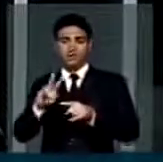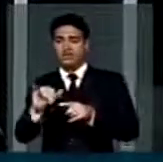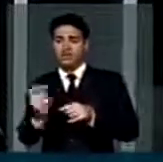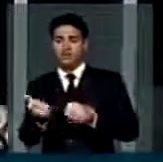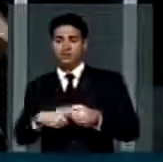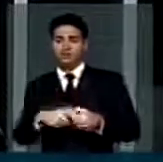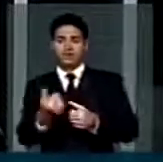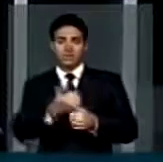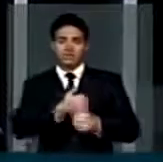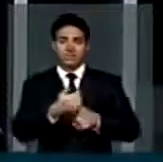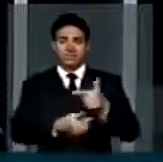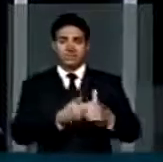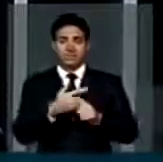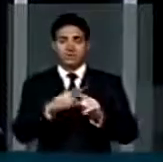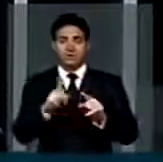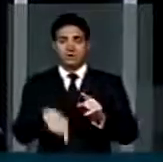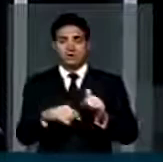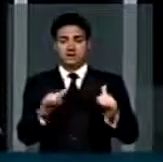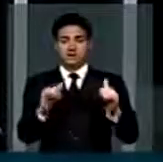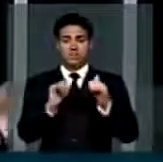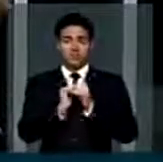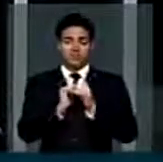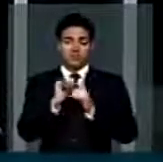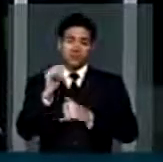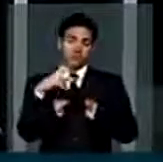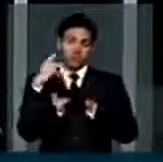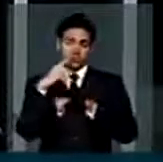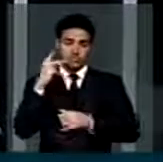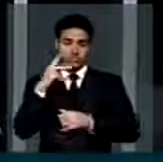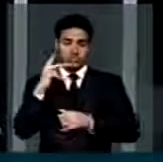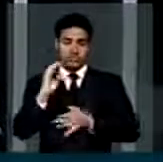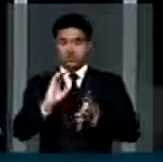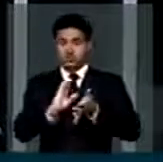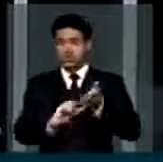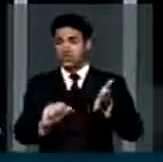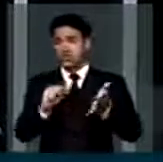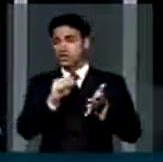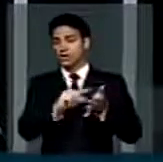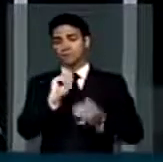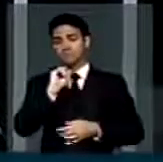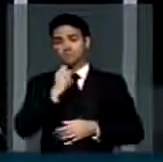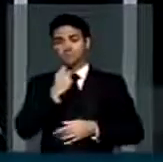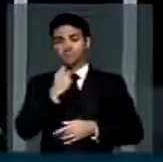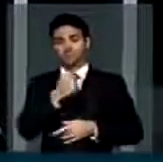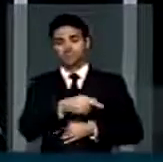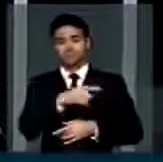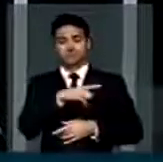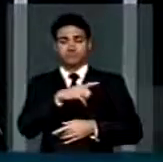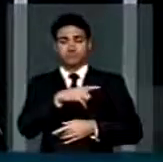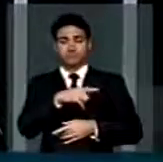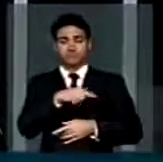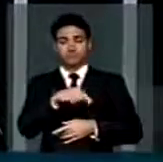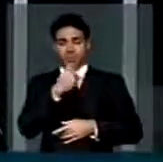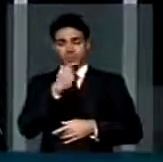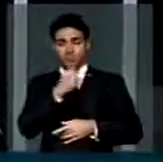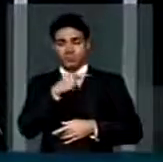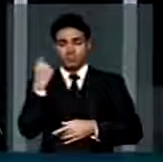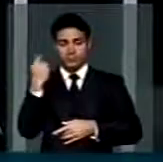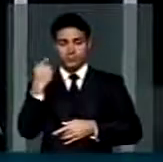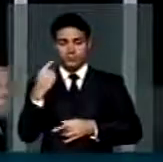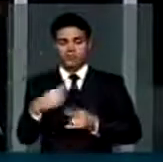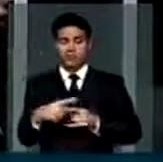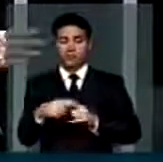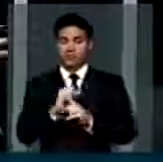do Jackson, mas é uma anistia política, tira essa nódoa que o Jackson levou para o túmulo de ser